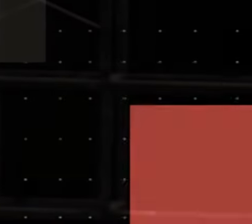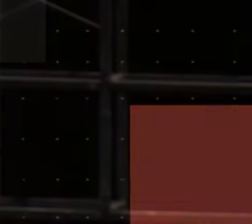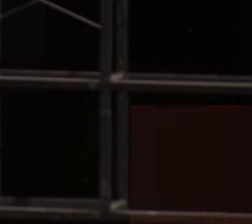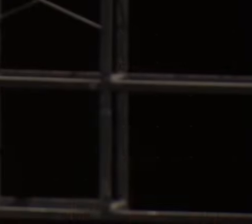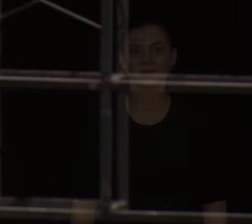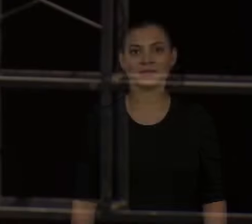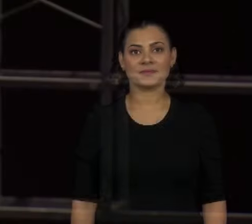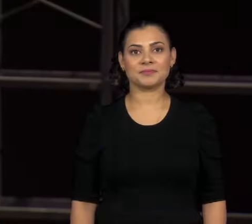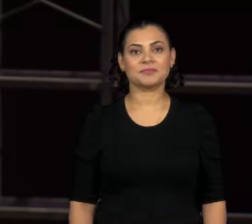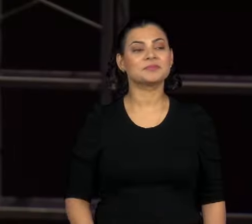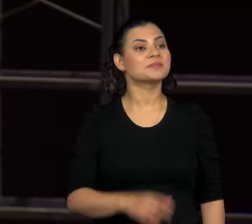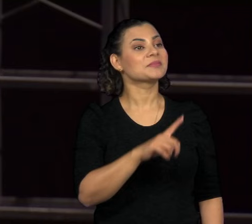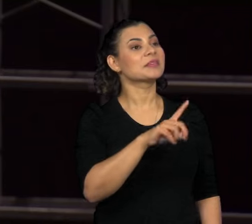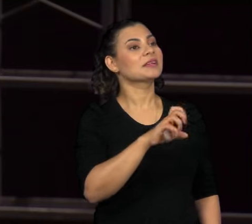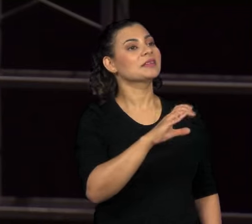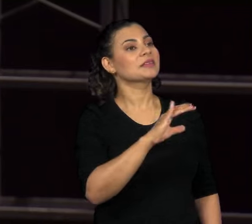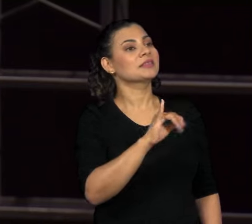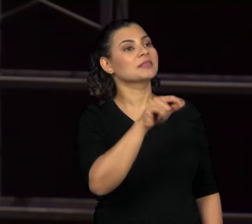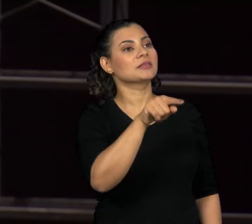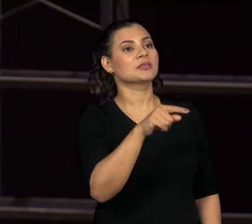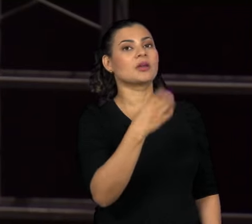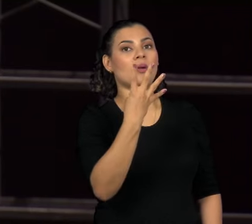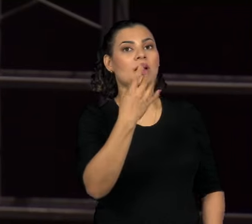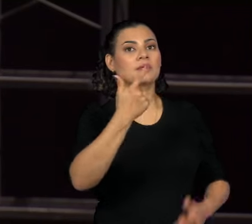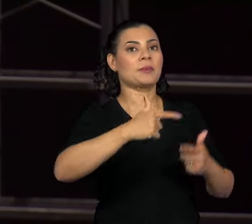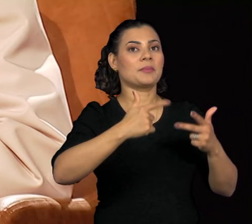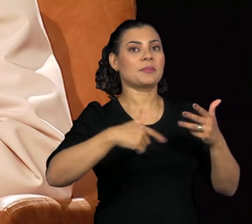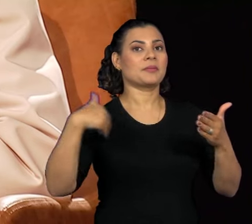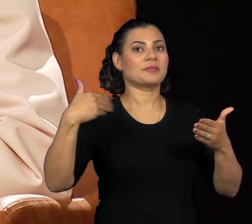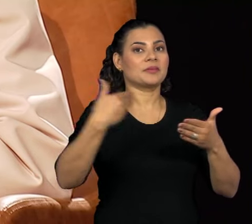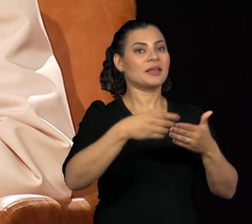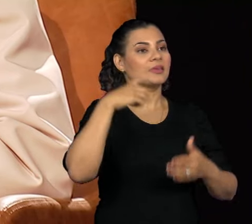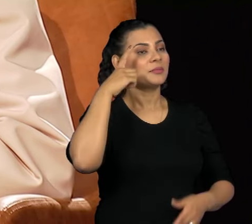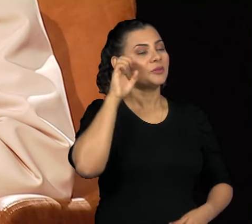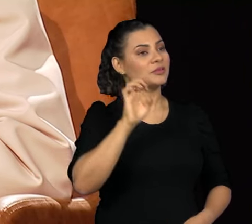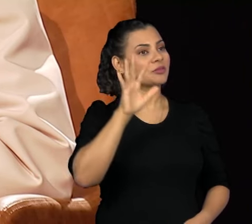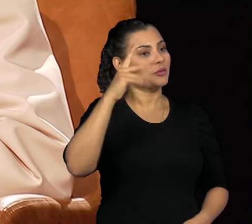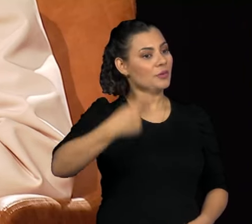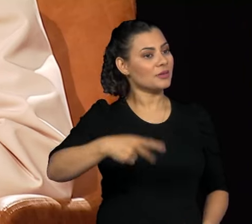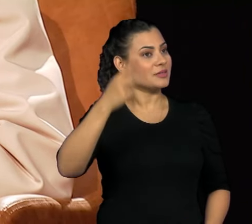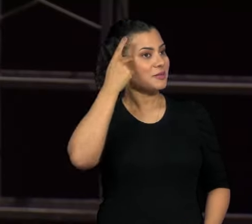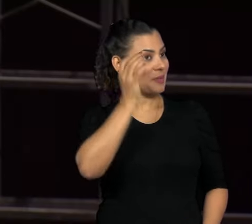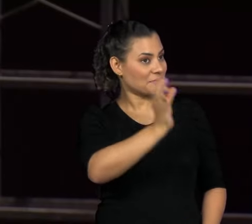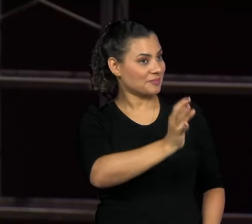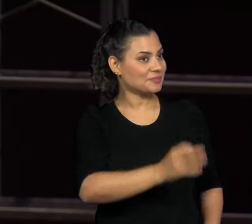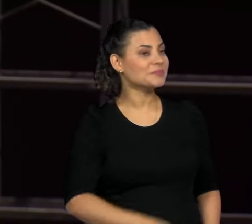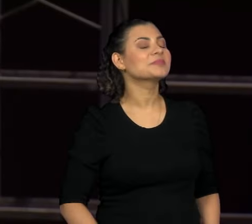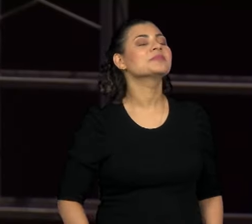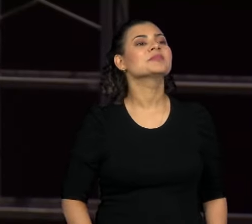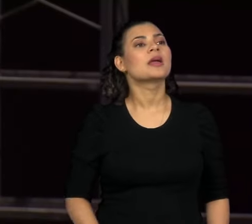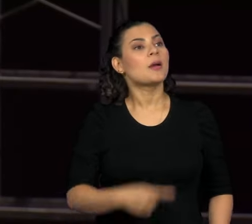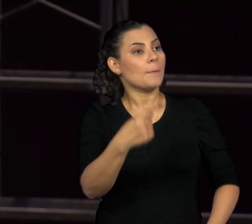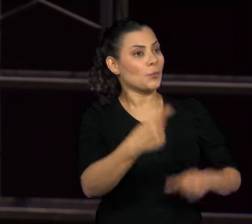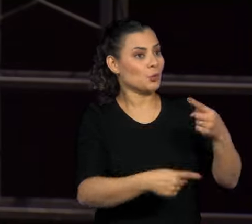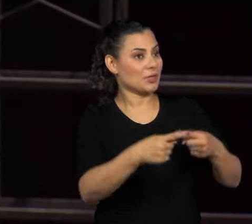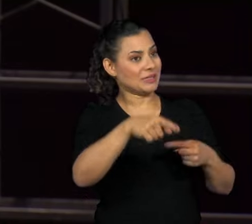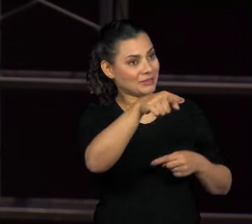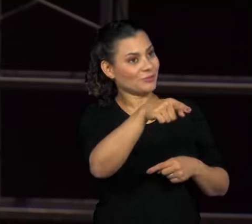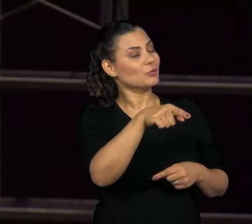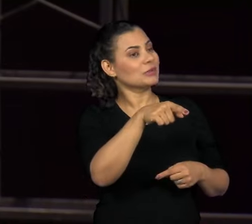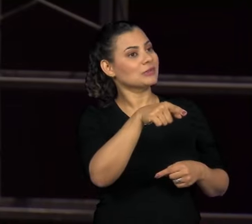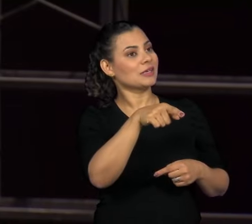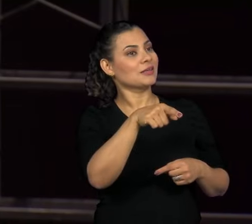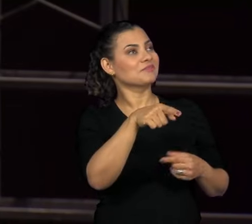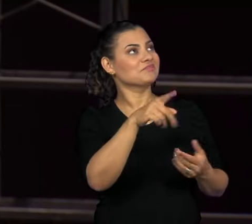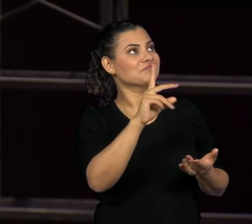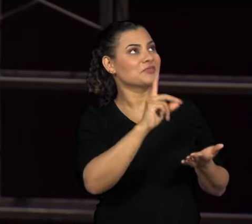Leci, você está agora no seu quarto mandato como deputada estadual de São Paulo. E política era algo que também não estava